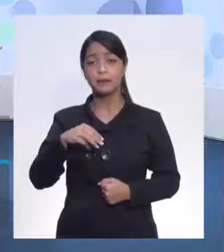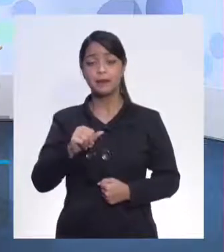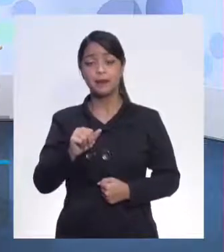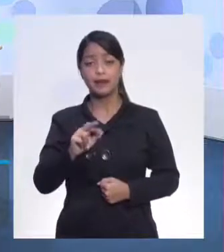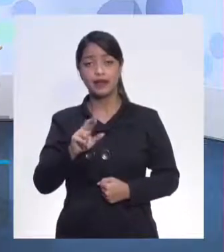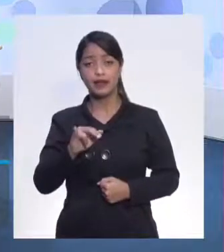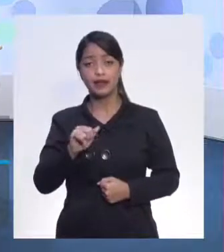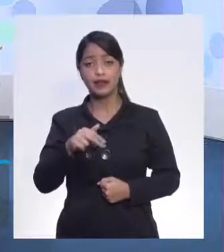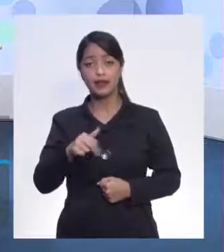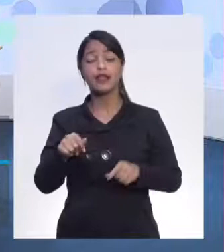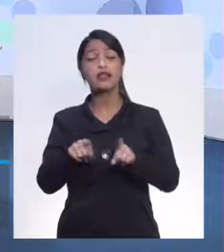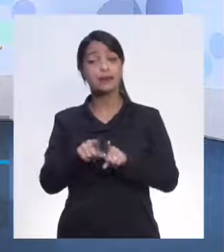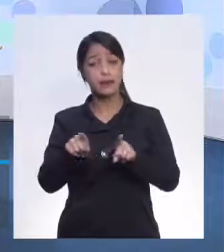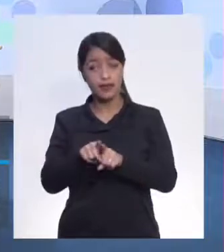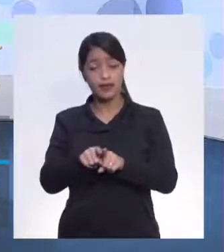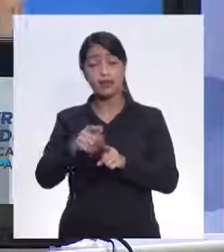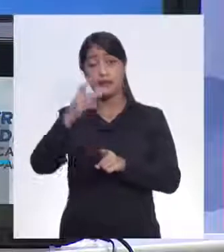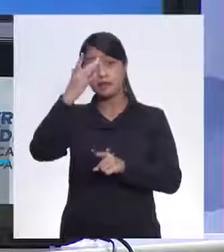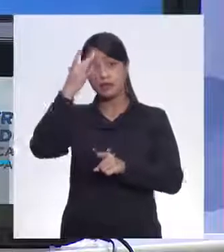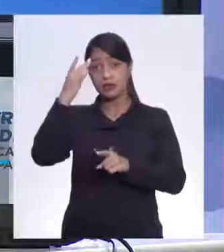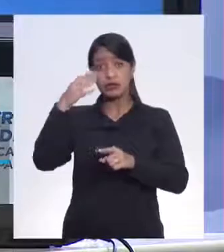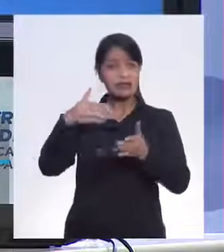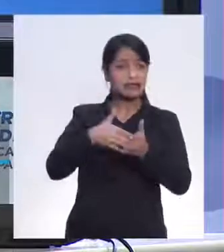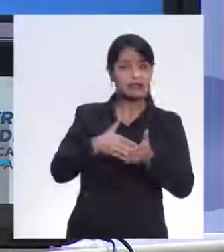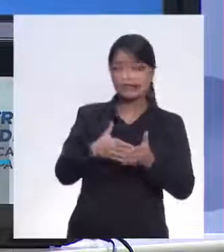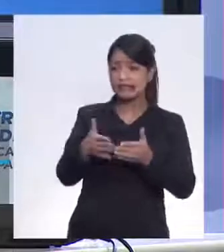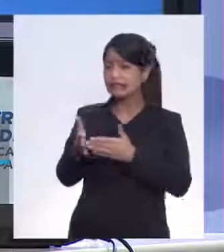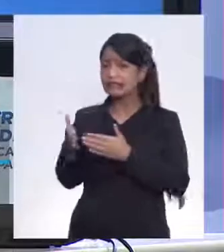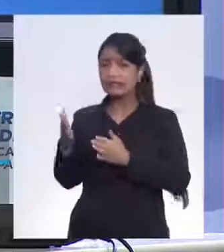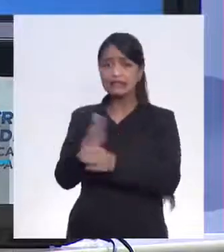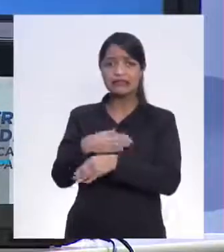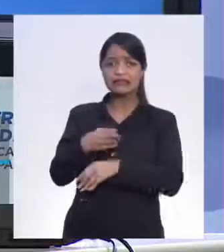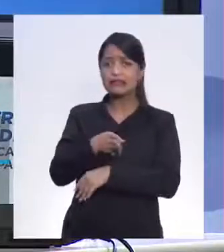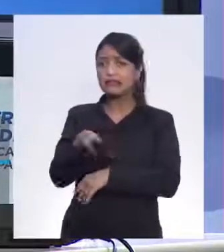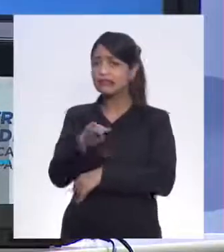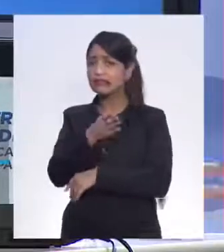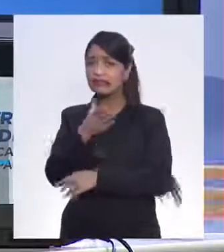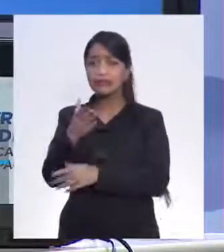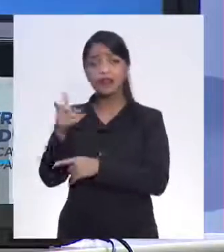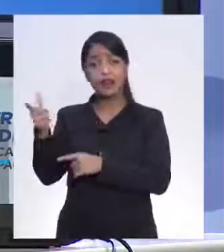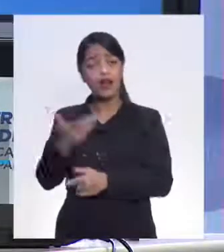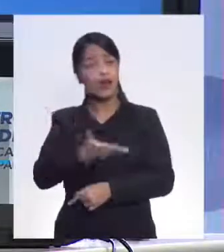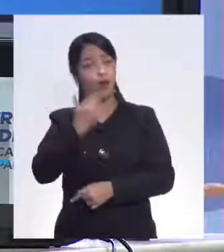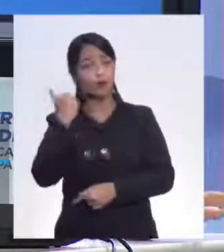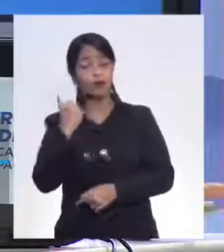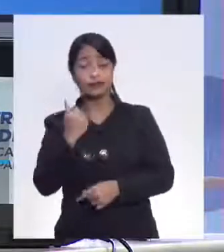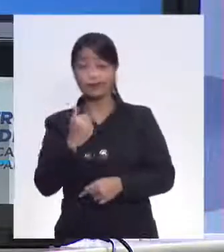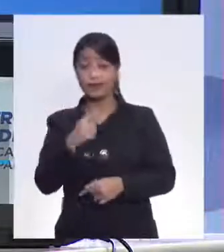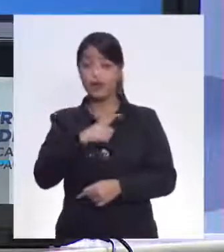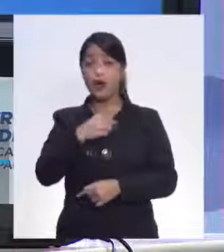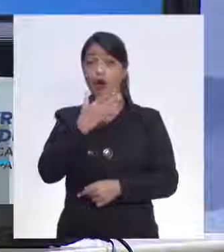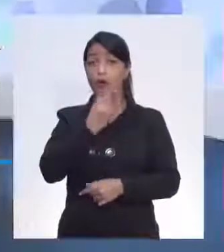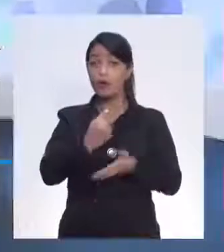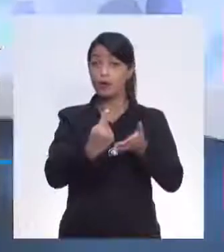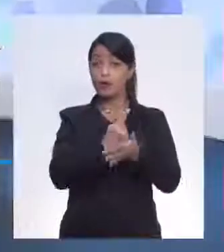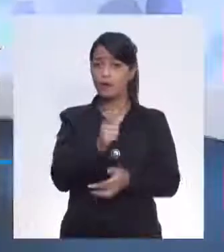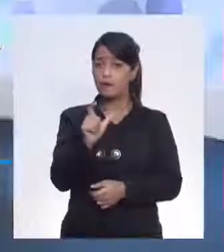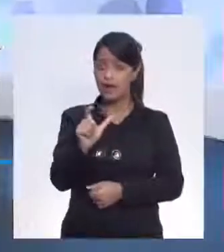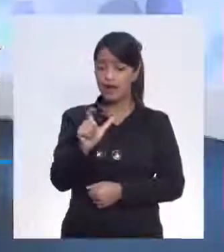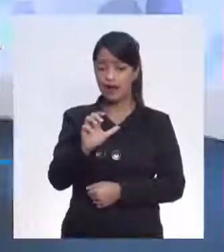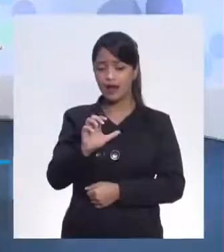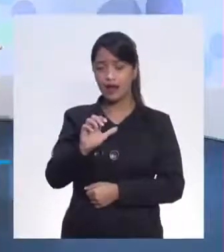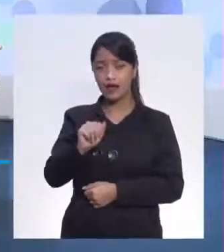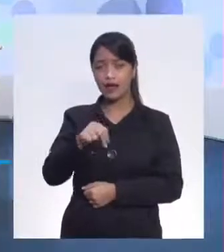se perdia no labirinto. O José Everton está perguntando aqui, e canibal? Canibal também? Às vezes a gente tem mais de uma